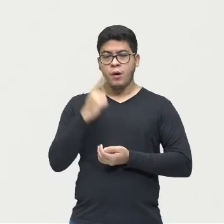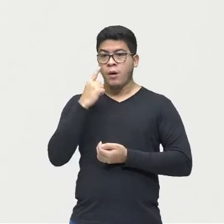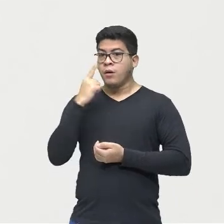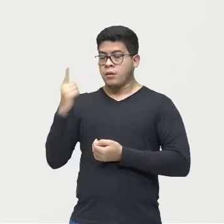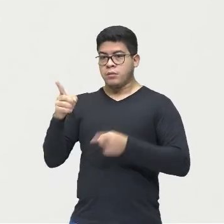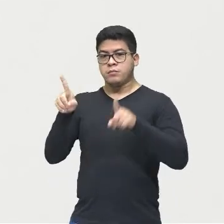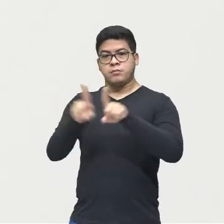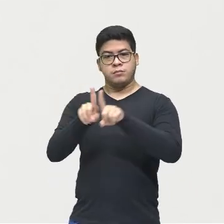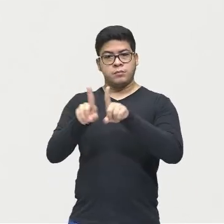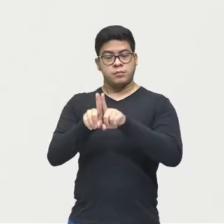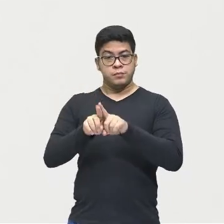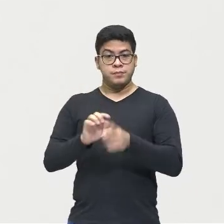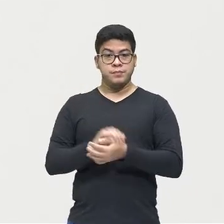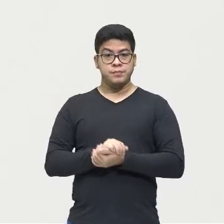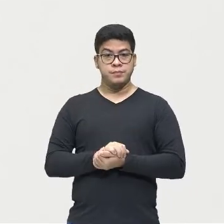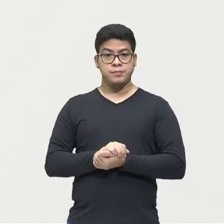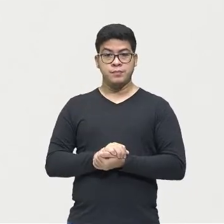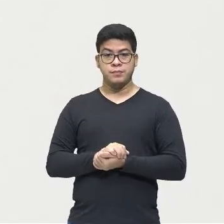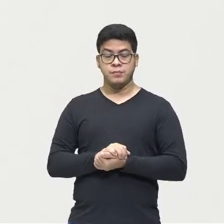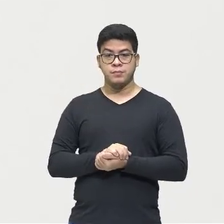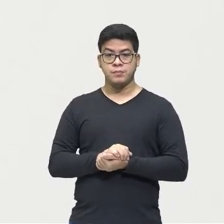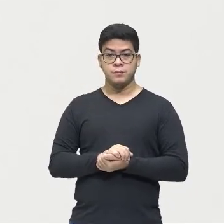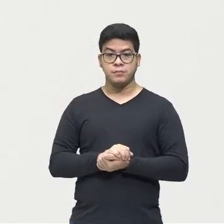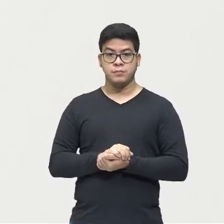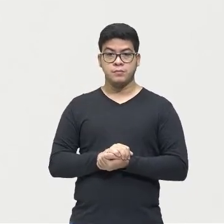de 90 graus.